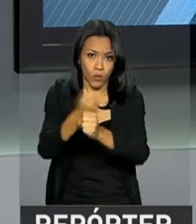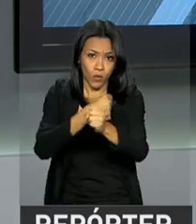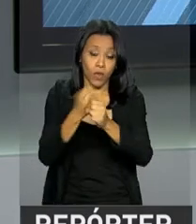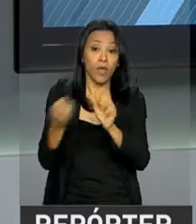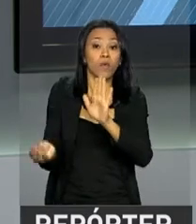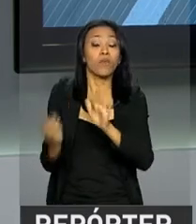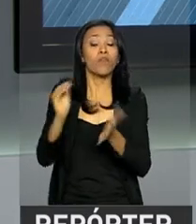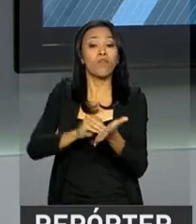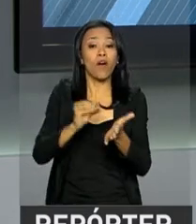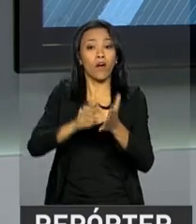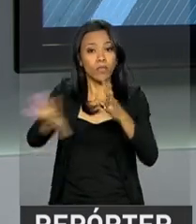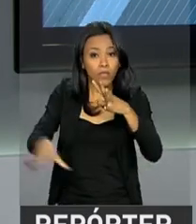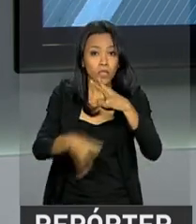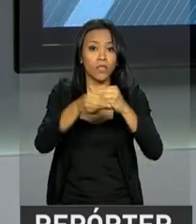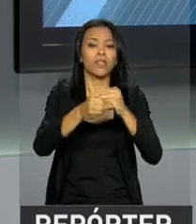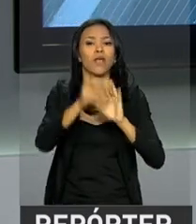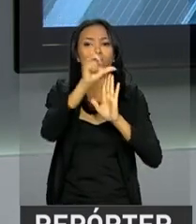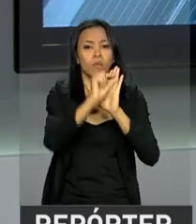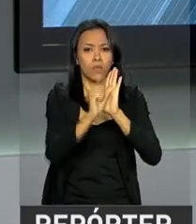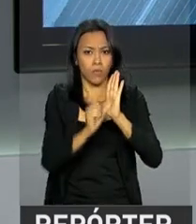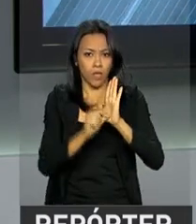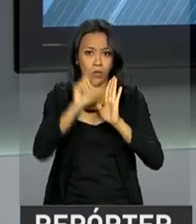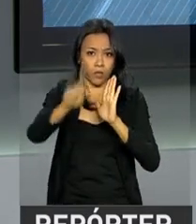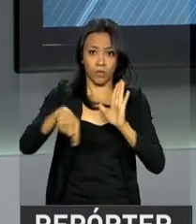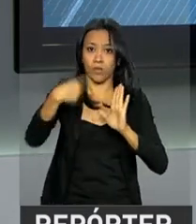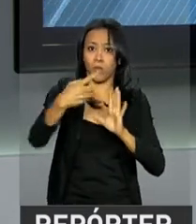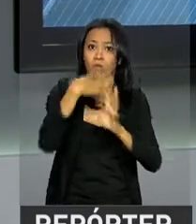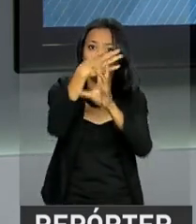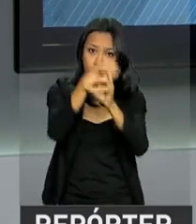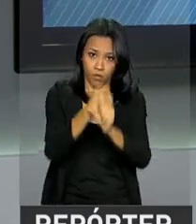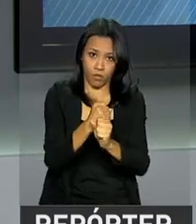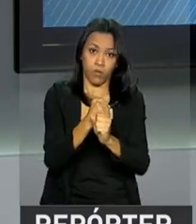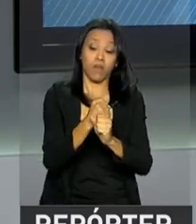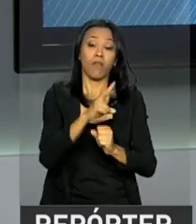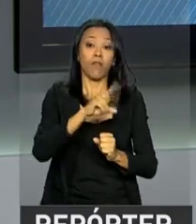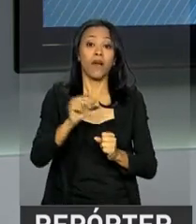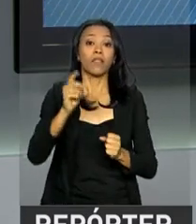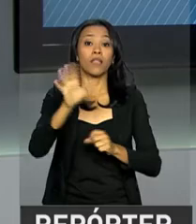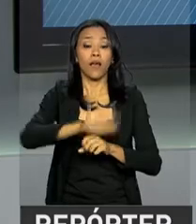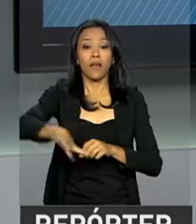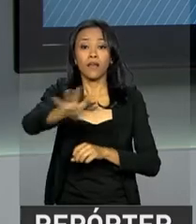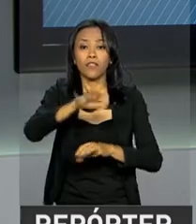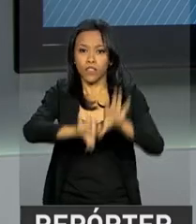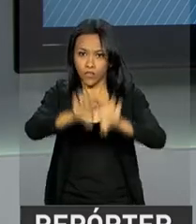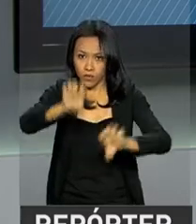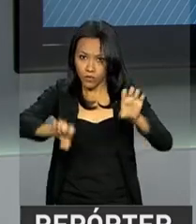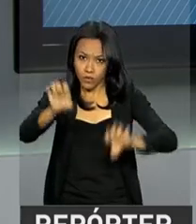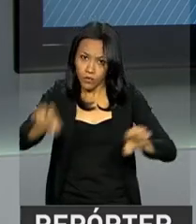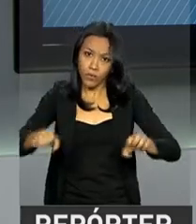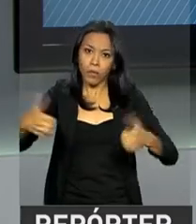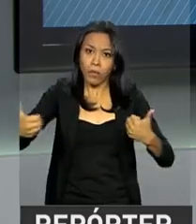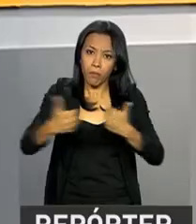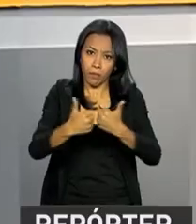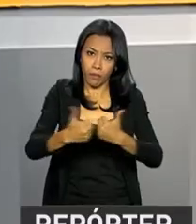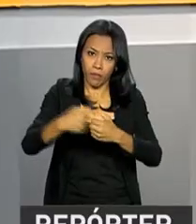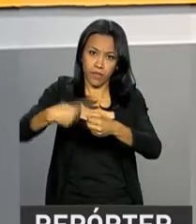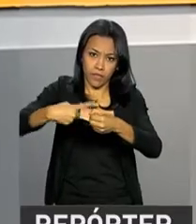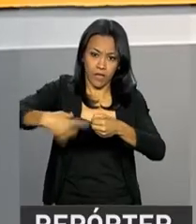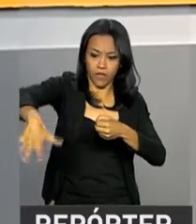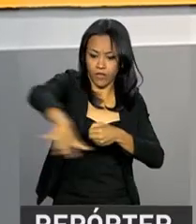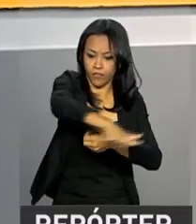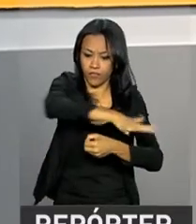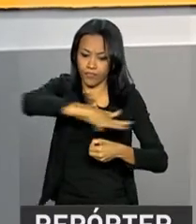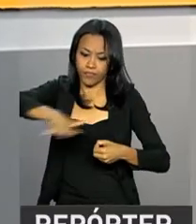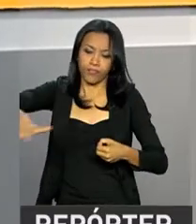restante está previsto no orçamento do próximo ano os recursos serão investidos em obras de infraestrutura na orla da cidade está